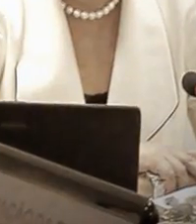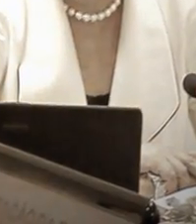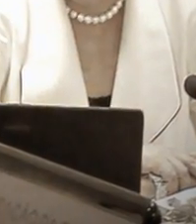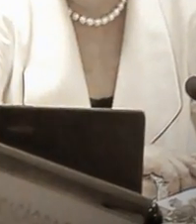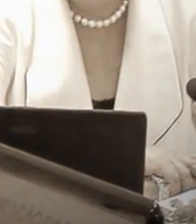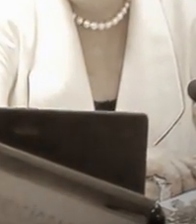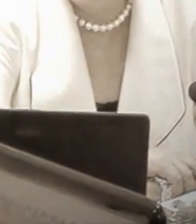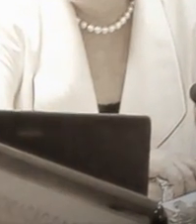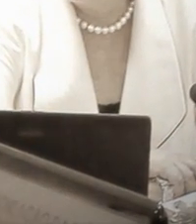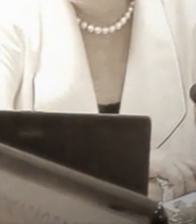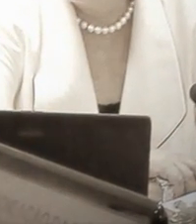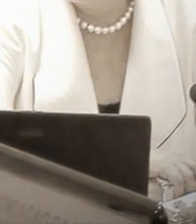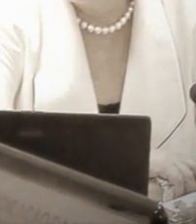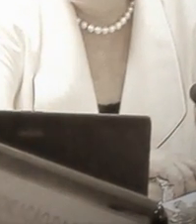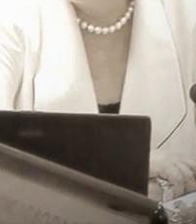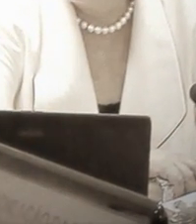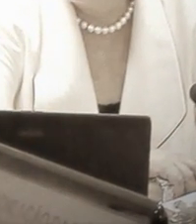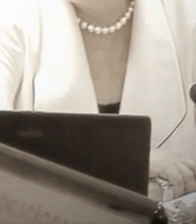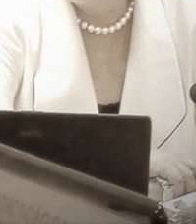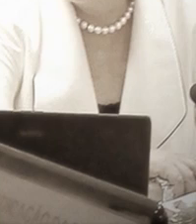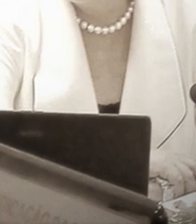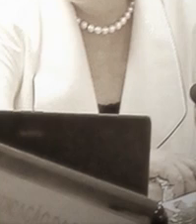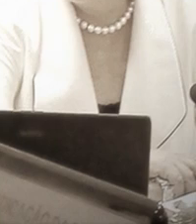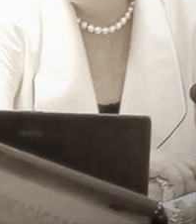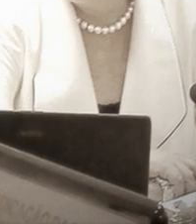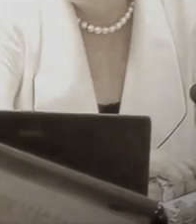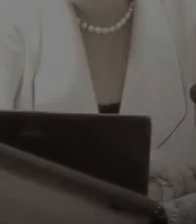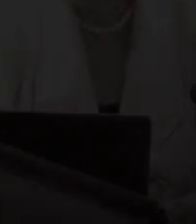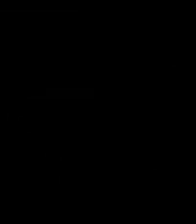lá café com a presidenta